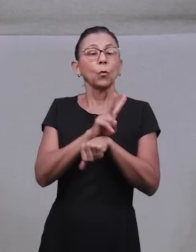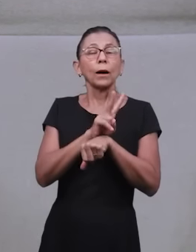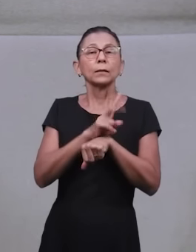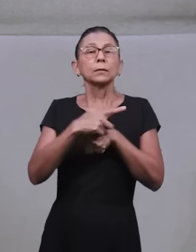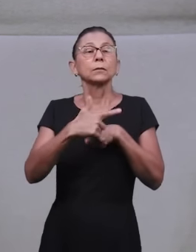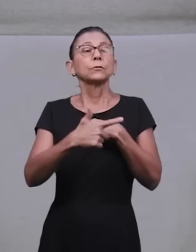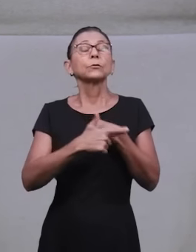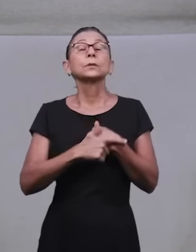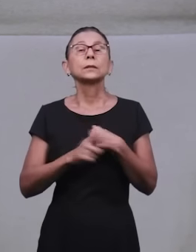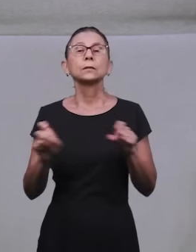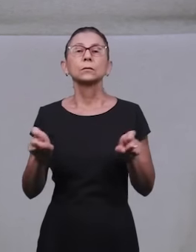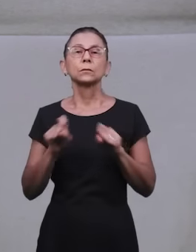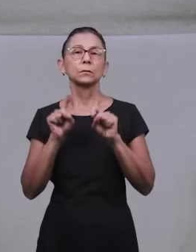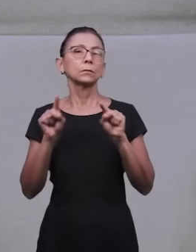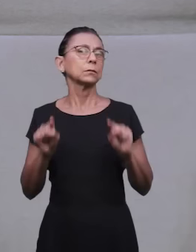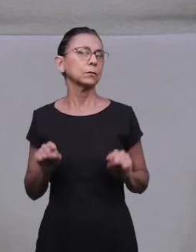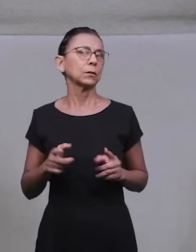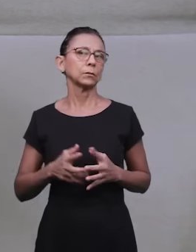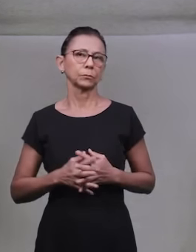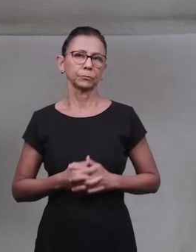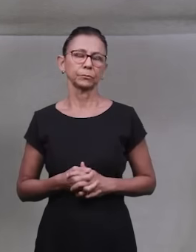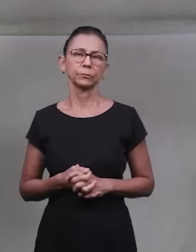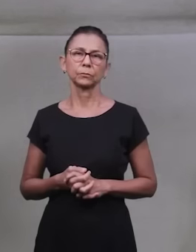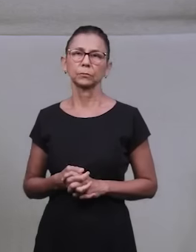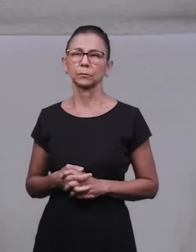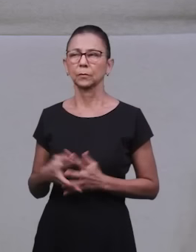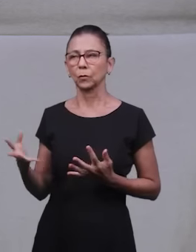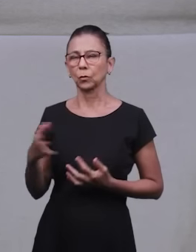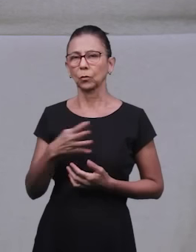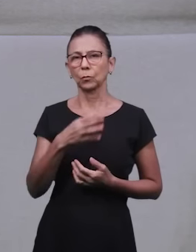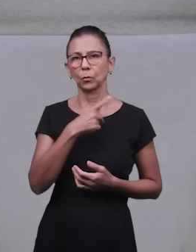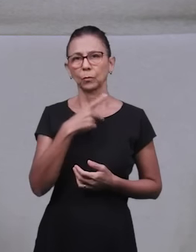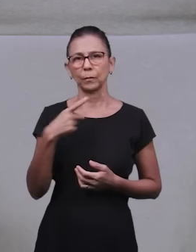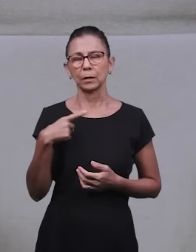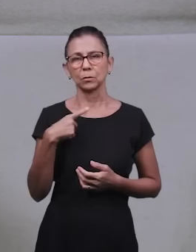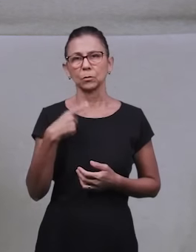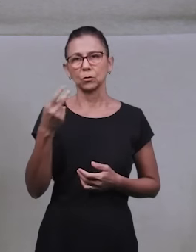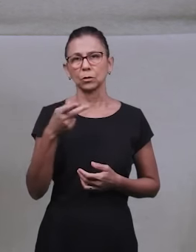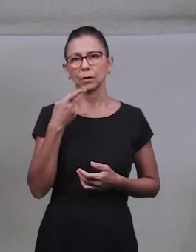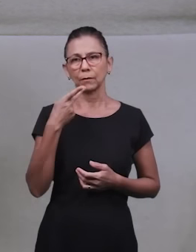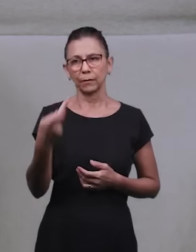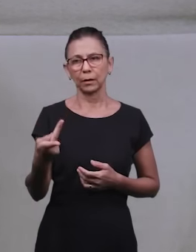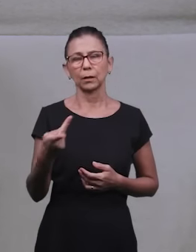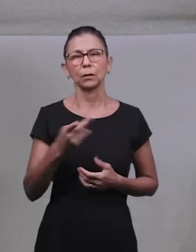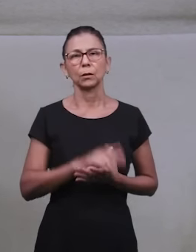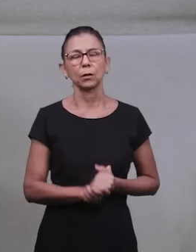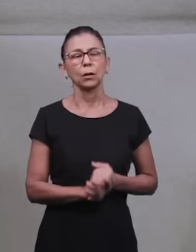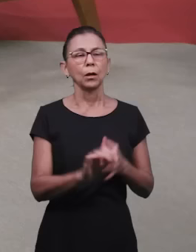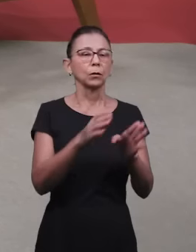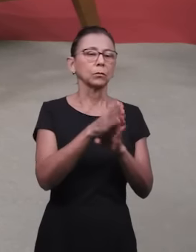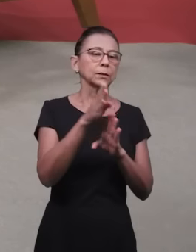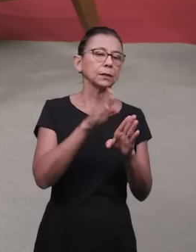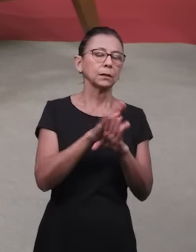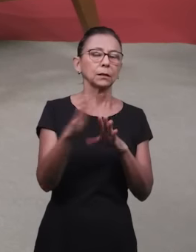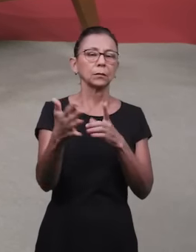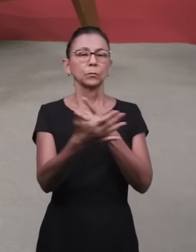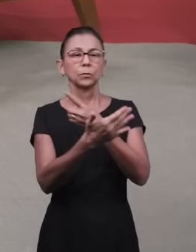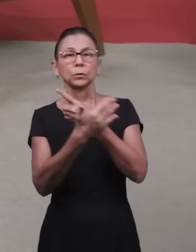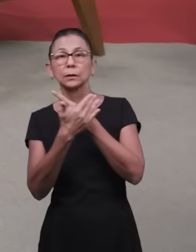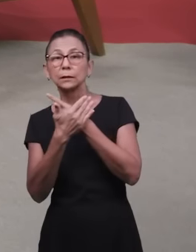Agora, qual era a função do guarda? A função do guarda, como o Daniel falou, não é? Orientar, proteger, guardar,